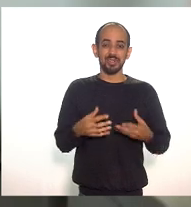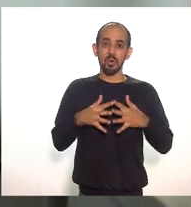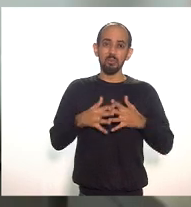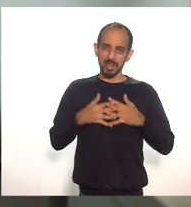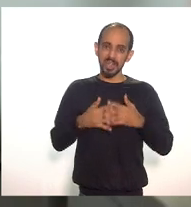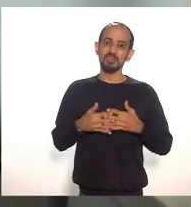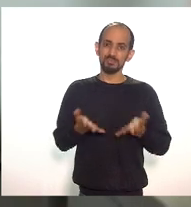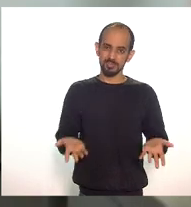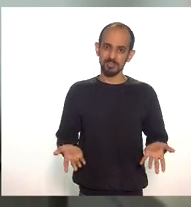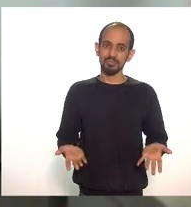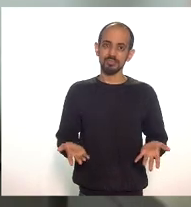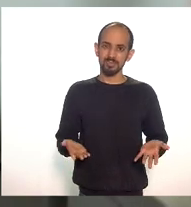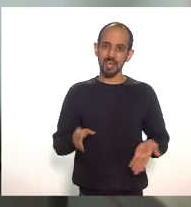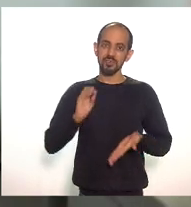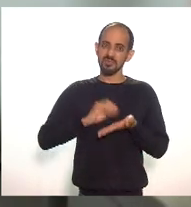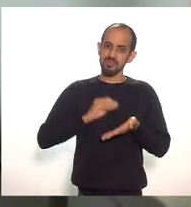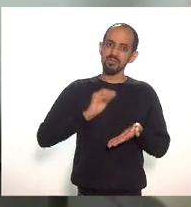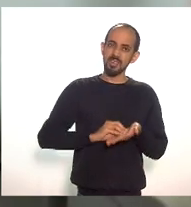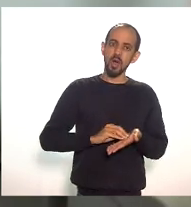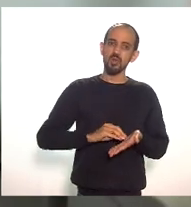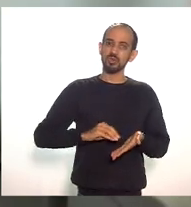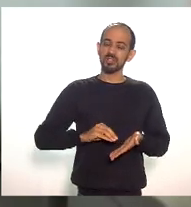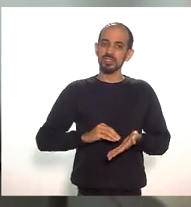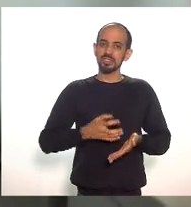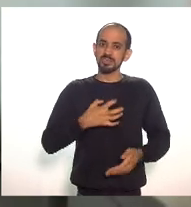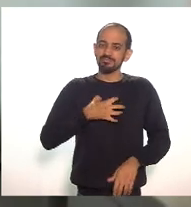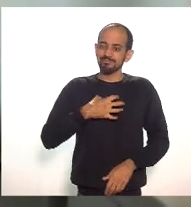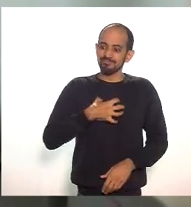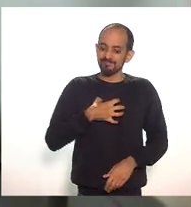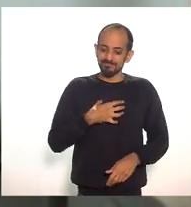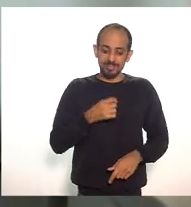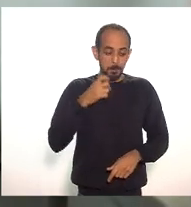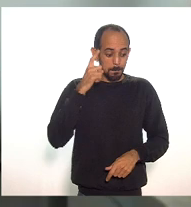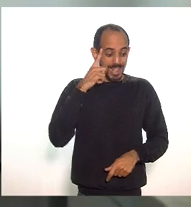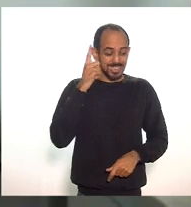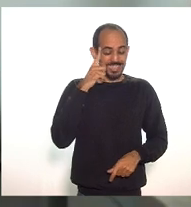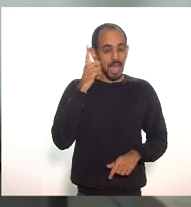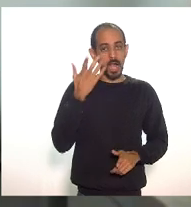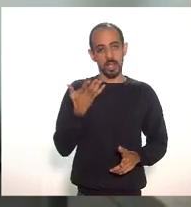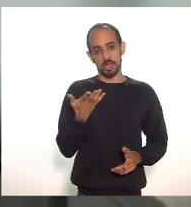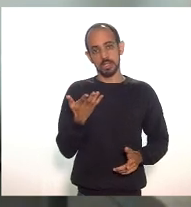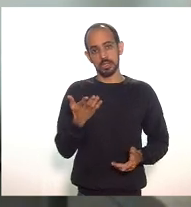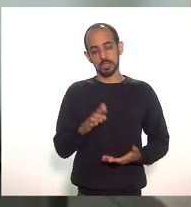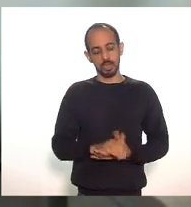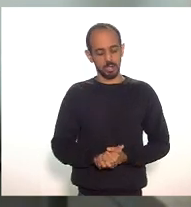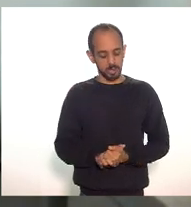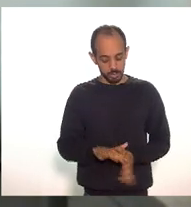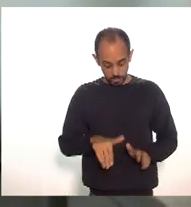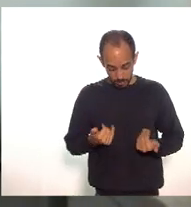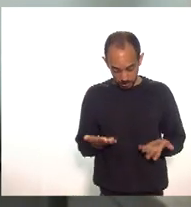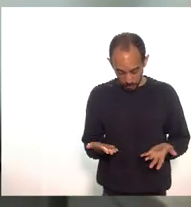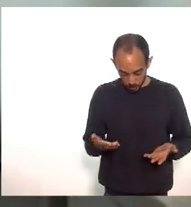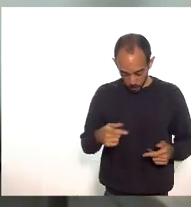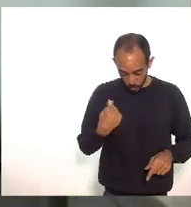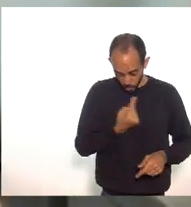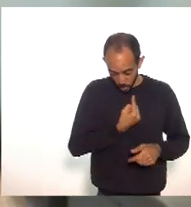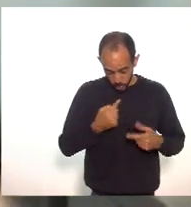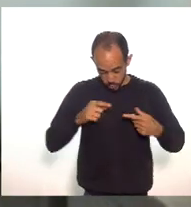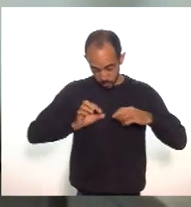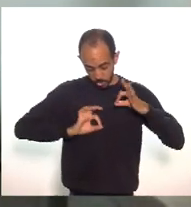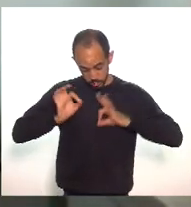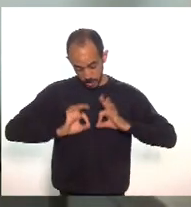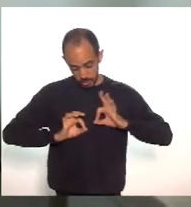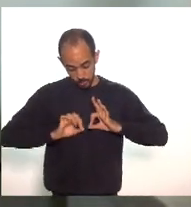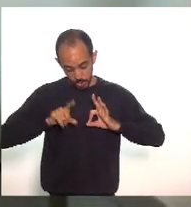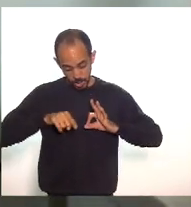é absoluta falta de Tino de raciocínio então o nosso projeto